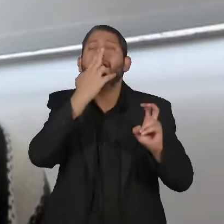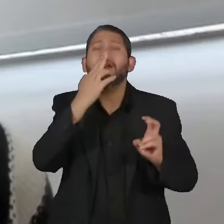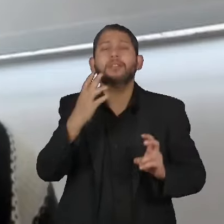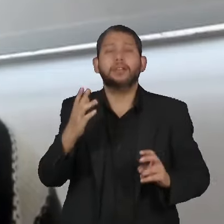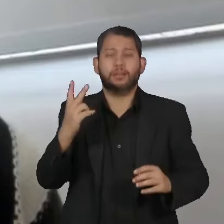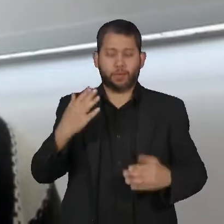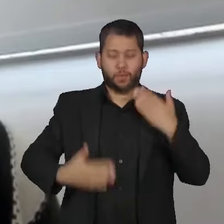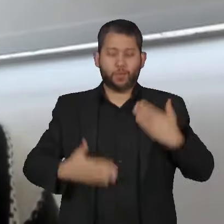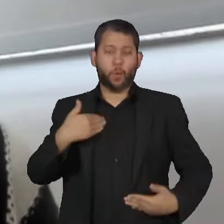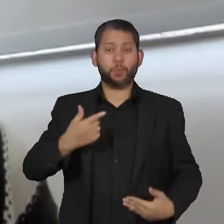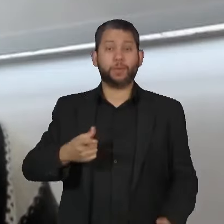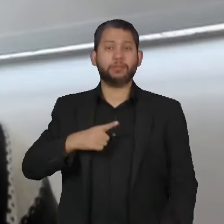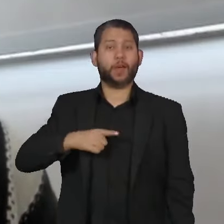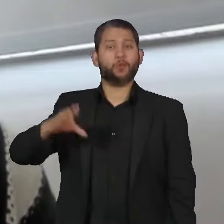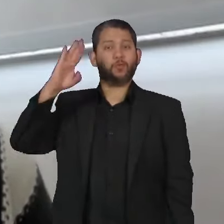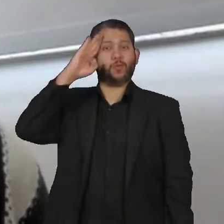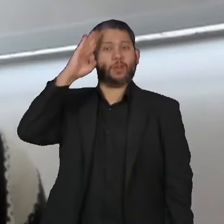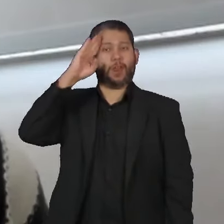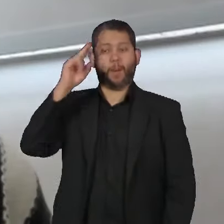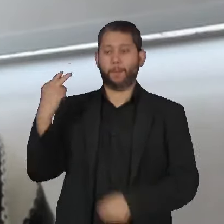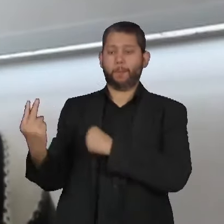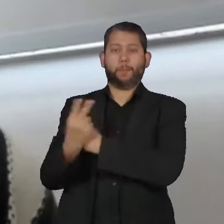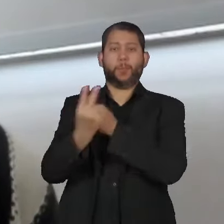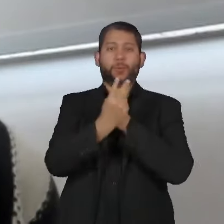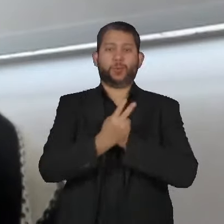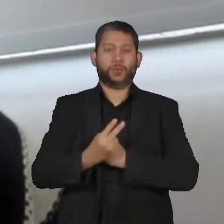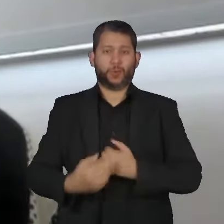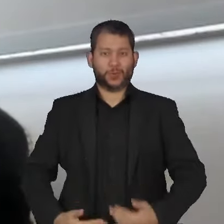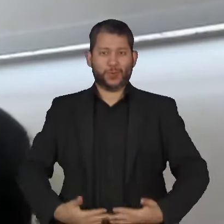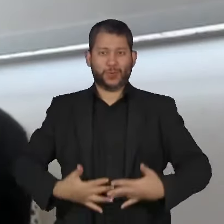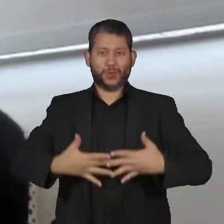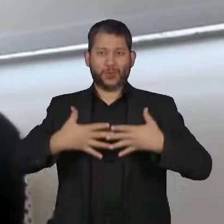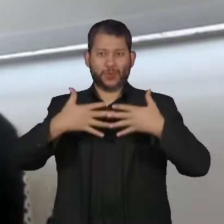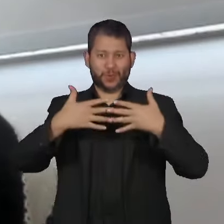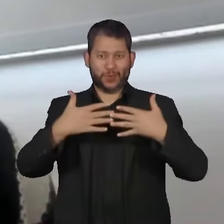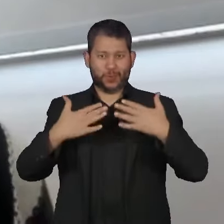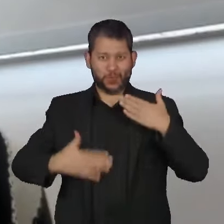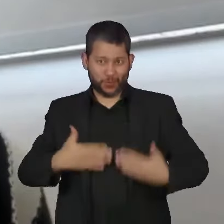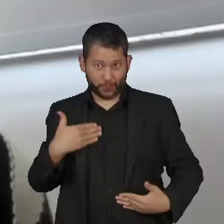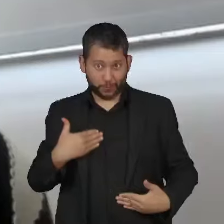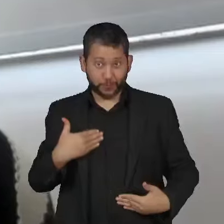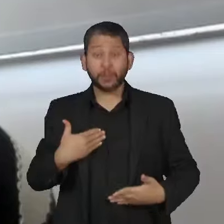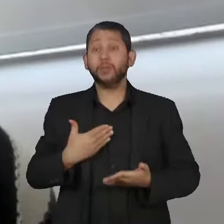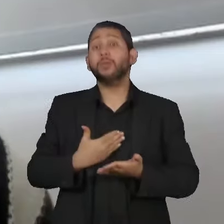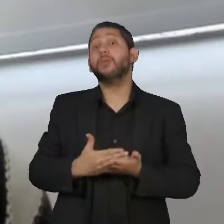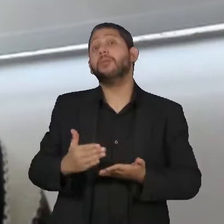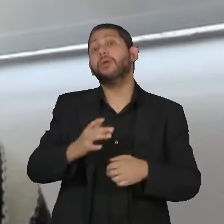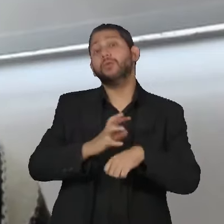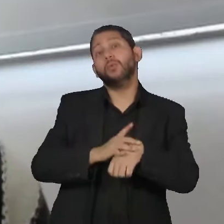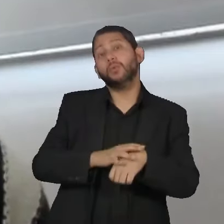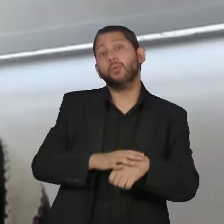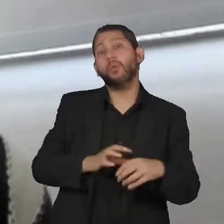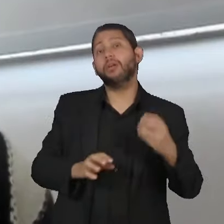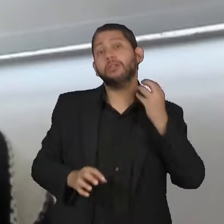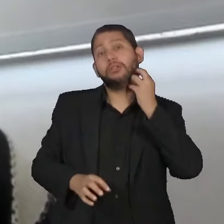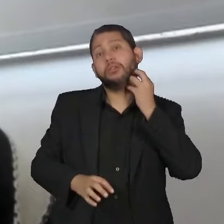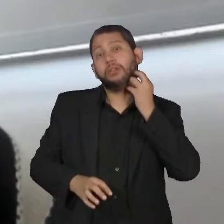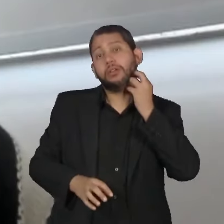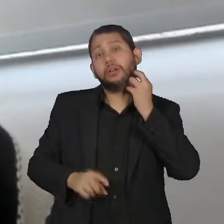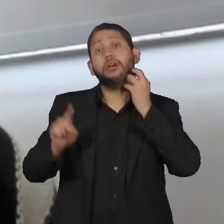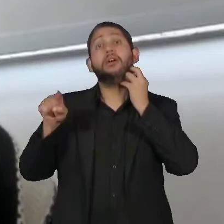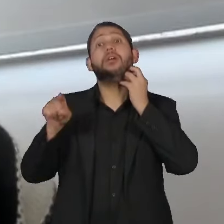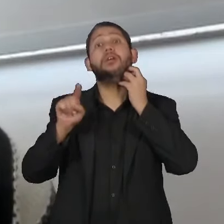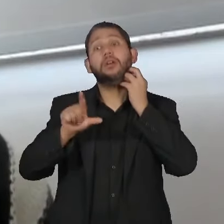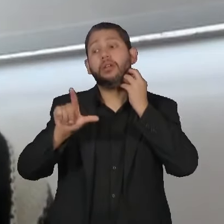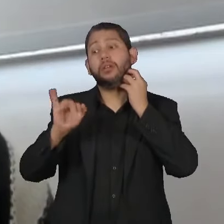generais no nosso organismo, que é onde ficam as nossas células de defesa. Quando eu tenho uma doença ali, com uma proliferação anormal dessas células de defesa, o nome